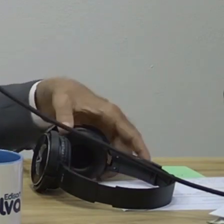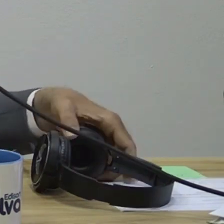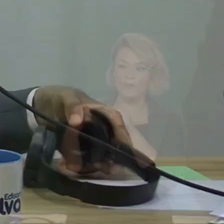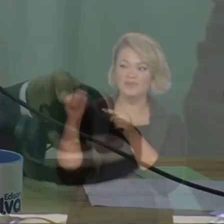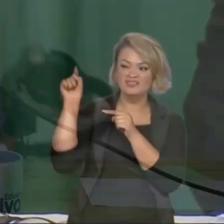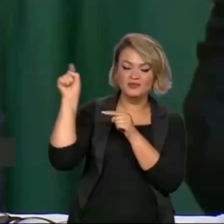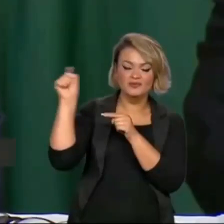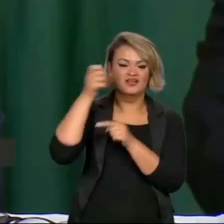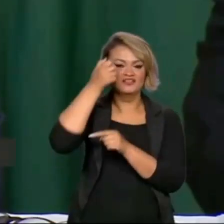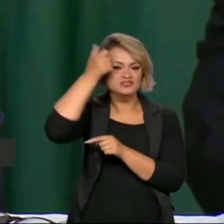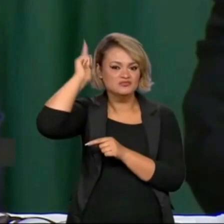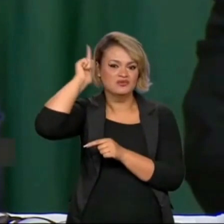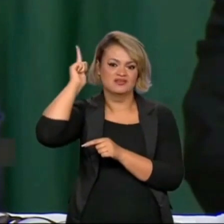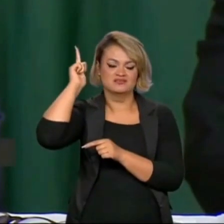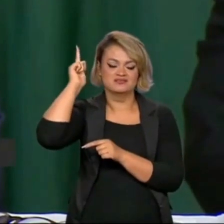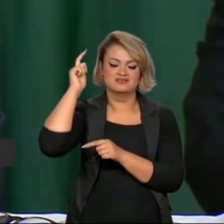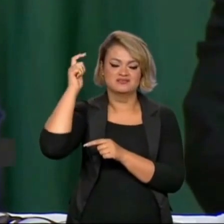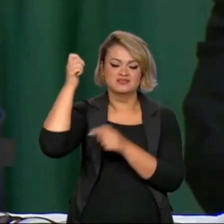Lula.